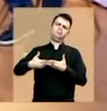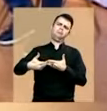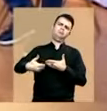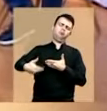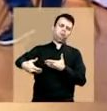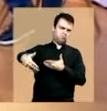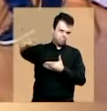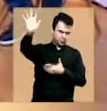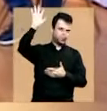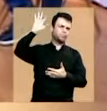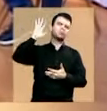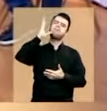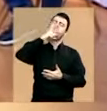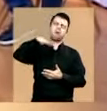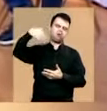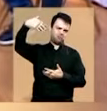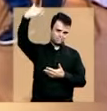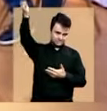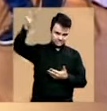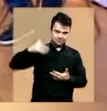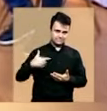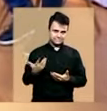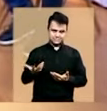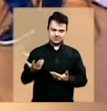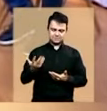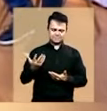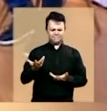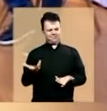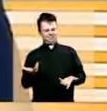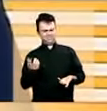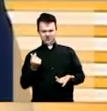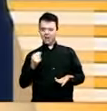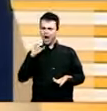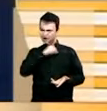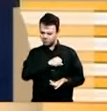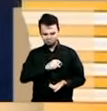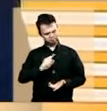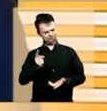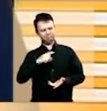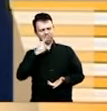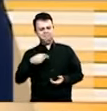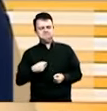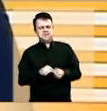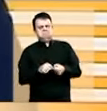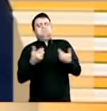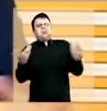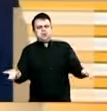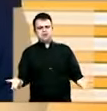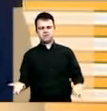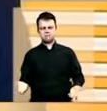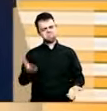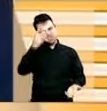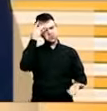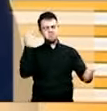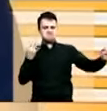curto prazo. Se você olhar isso só financeiramente, para que eu fazer isso? É mais barato eu pôr no lixo e alguém vem e leva e se embora. O problema